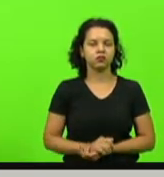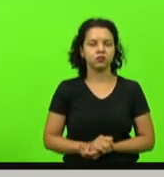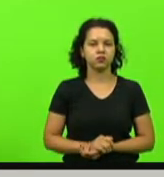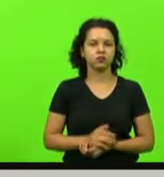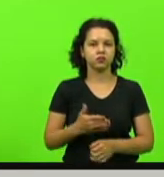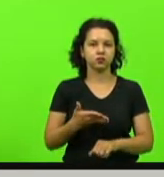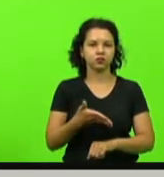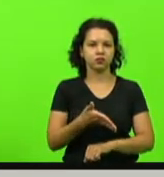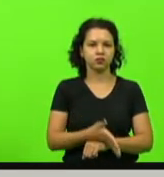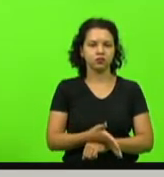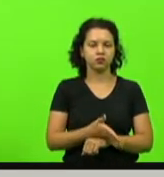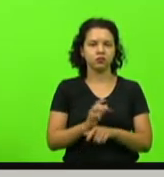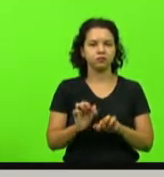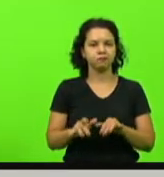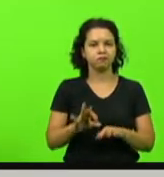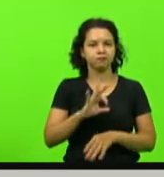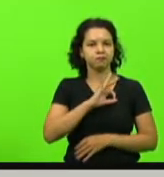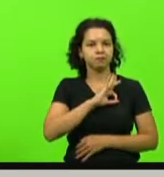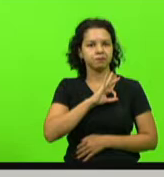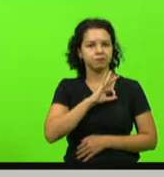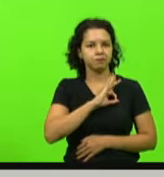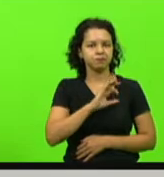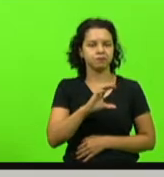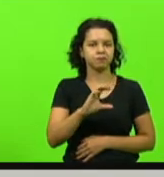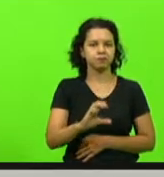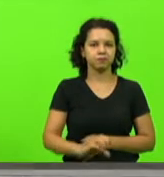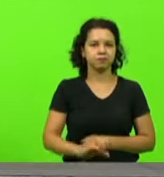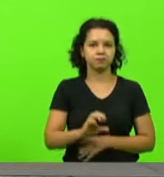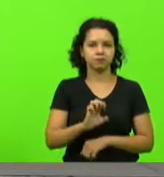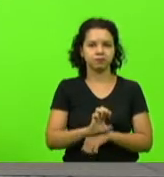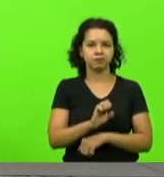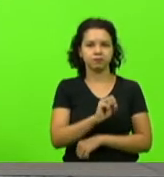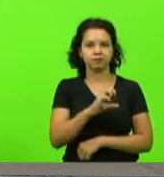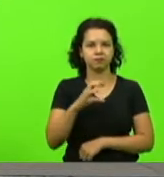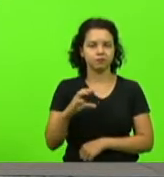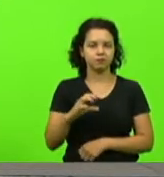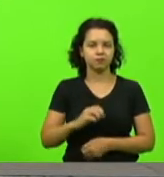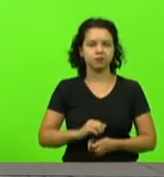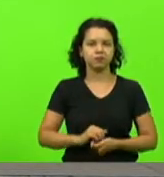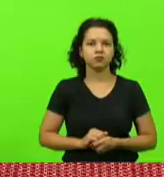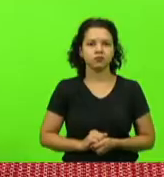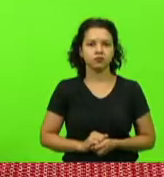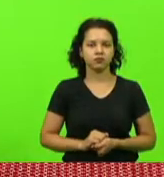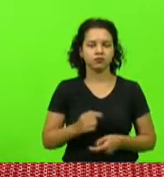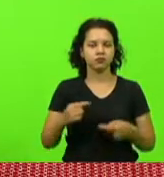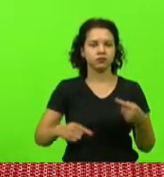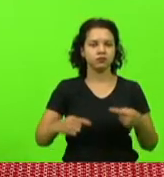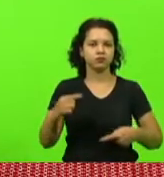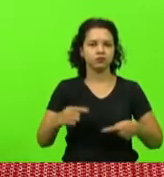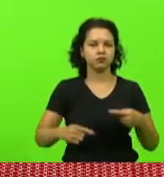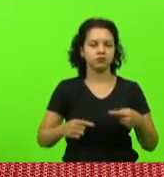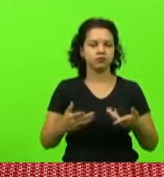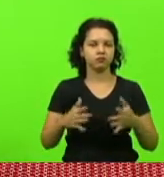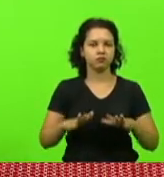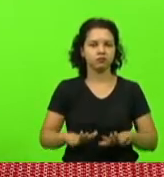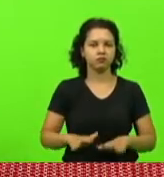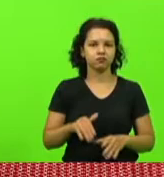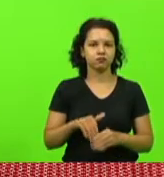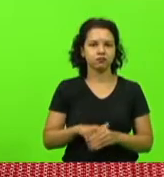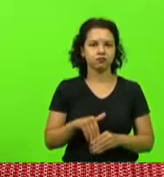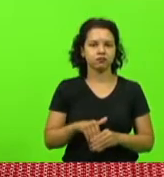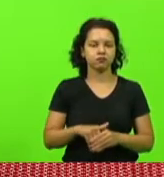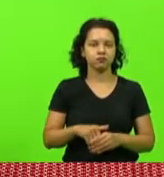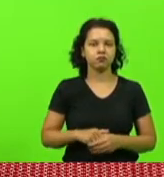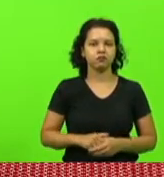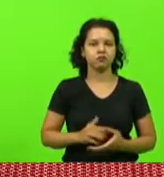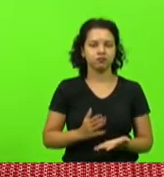de escrivão da Polícia Civil de Santa Catarina. Em discussão, não havendo quem queira discutir, em votação,